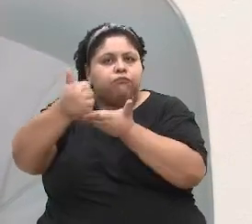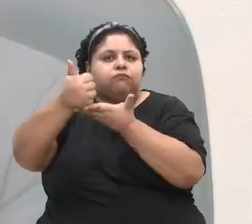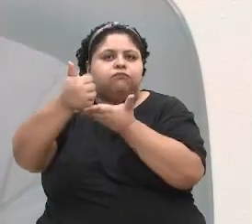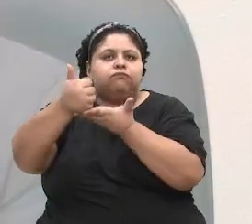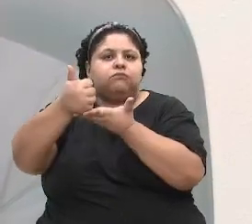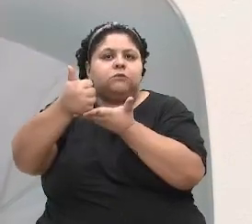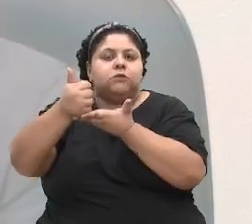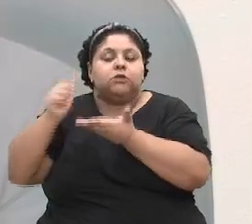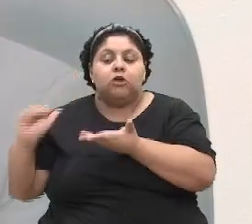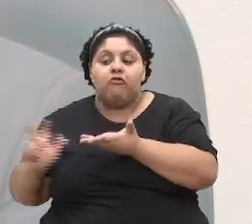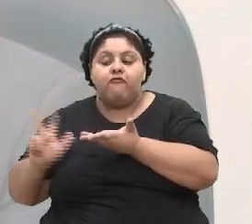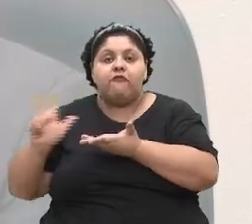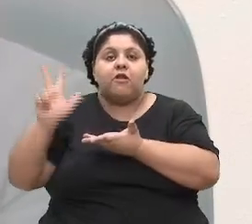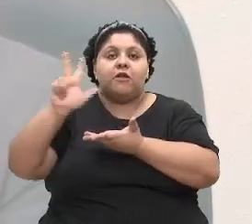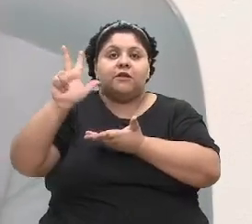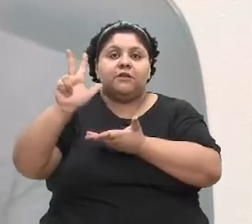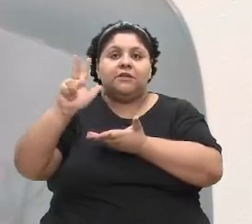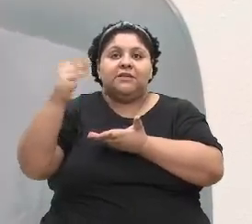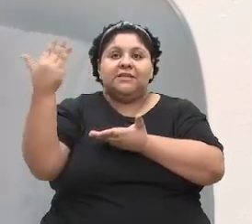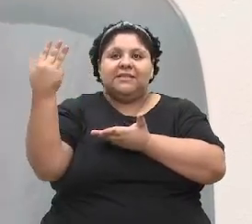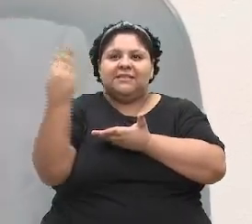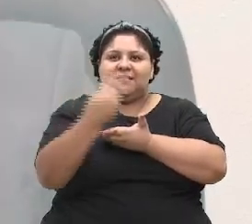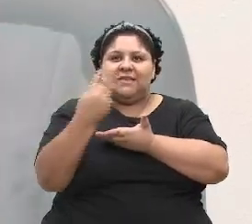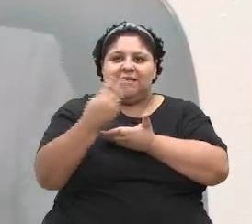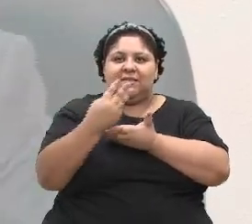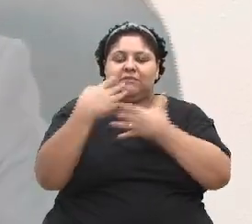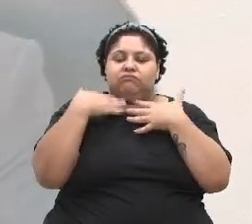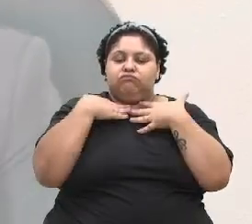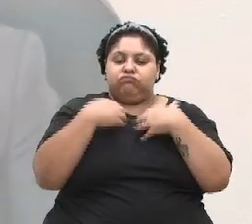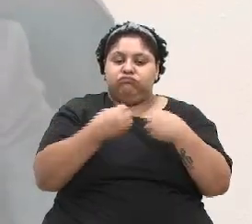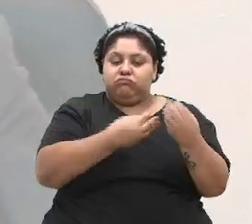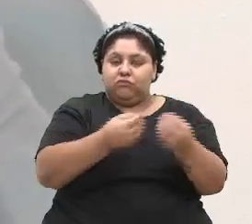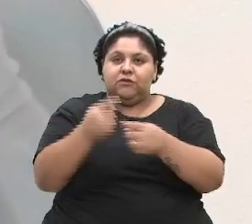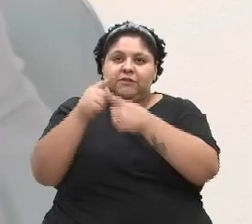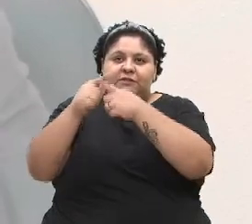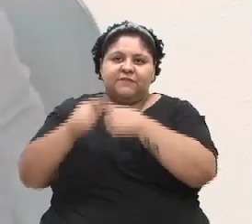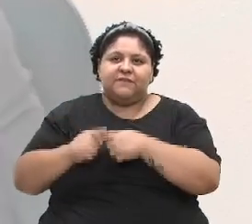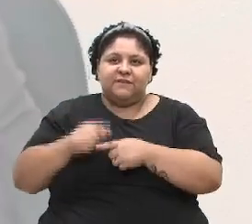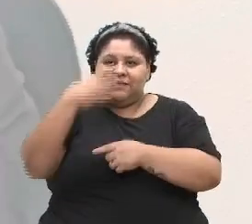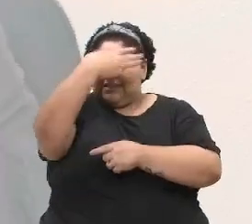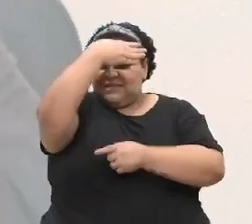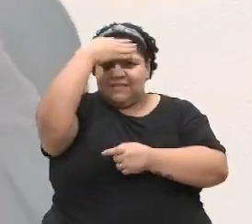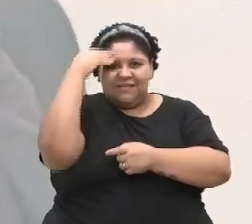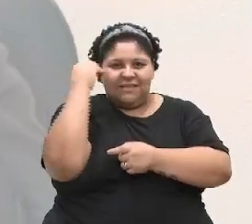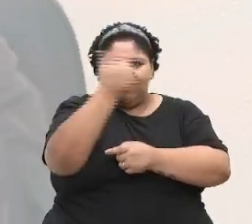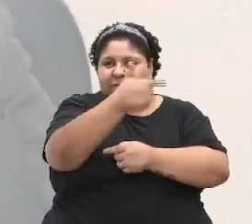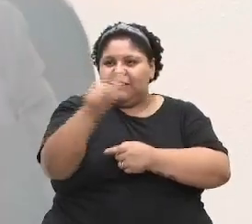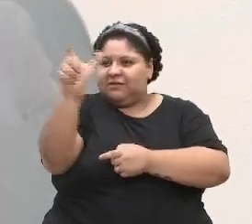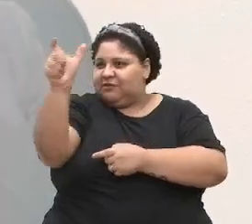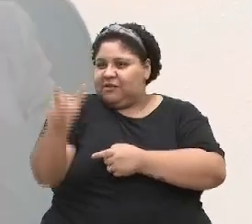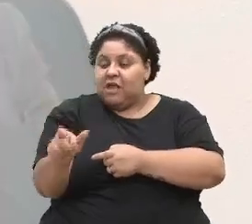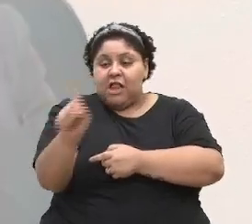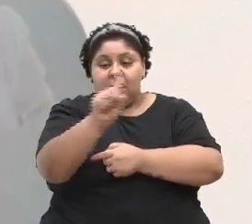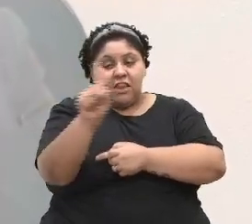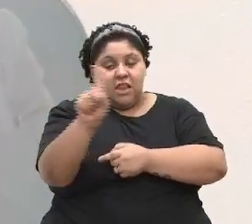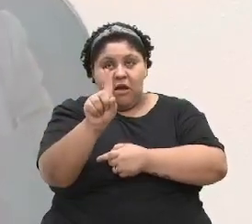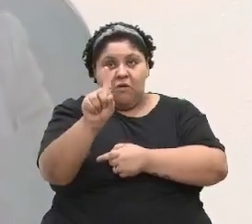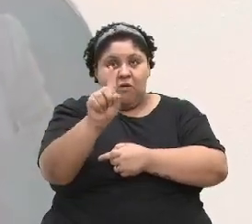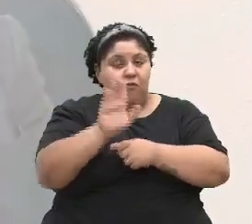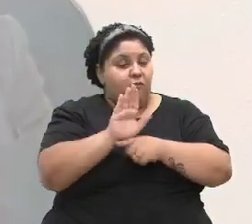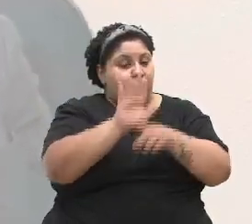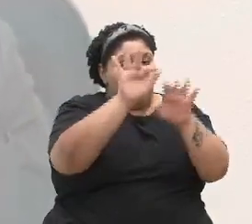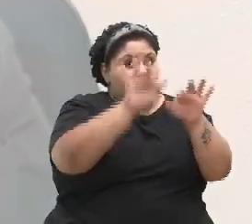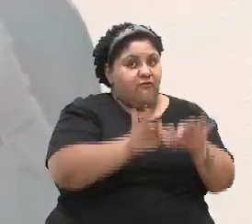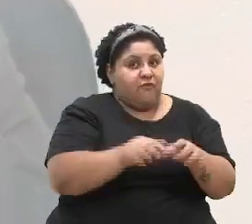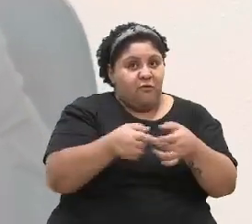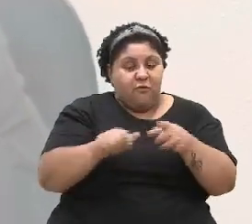à valorização dessas 3 secretarias, principalmente, né, que muitas vezes passam batida. Não somos a favor do fim delas, pelo